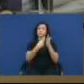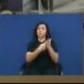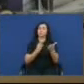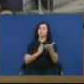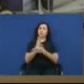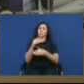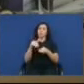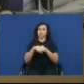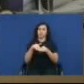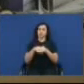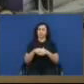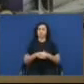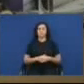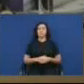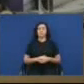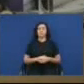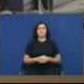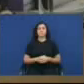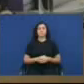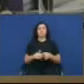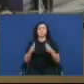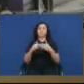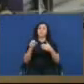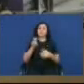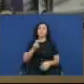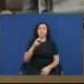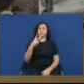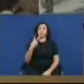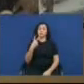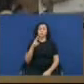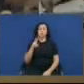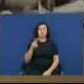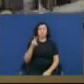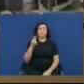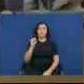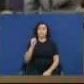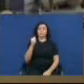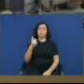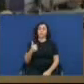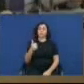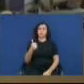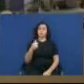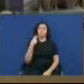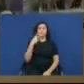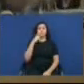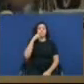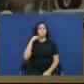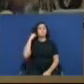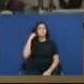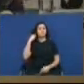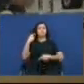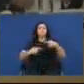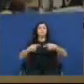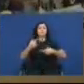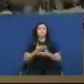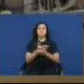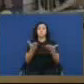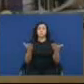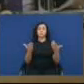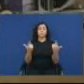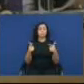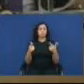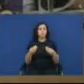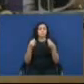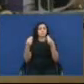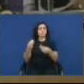pelo plenário na sua inversão de pauta. Requerimento 581, vereador Newton Santos. Em discussão,